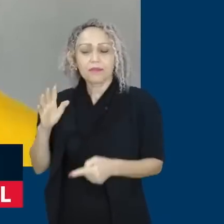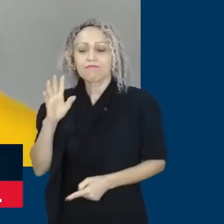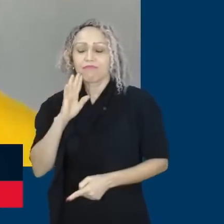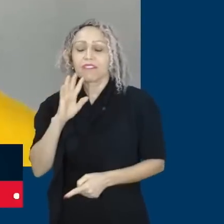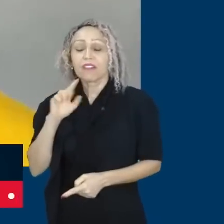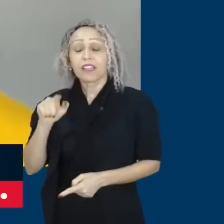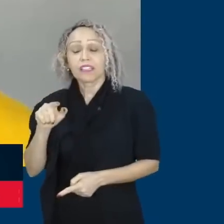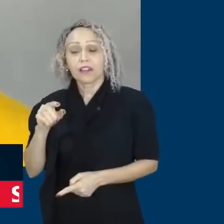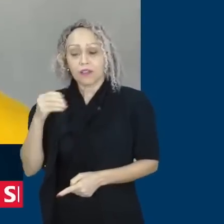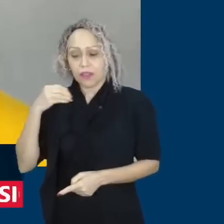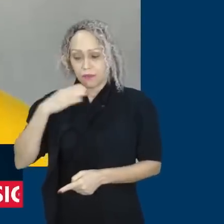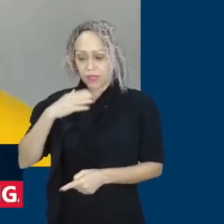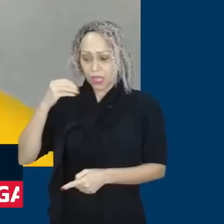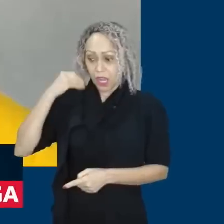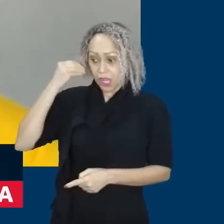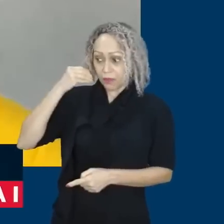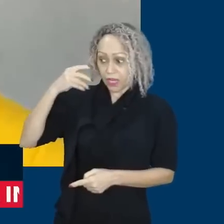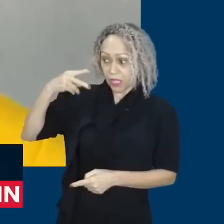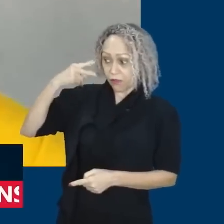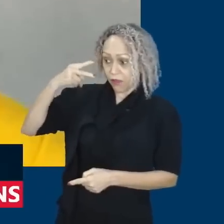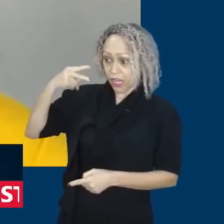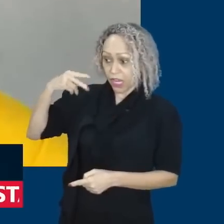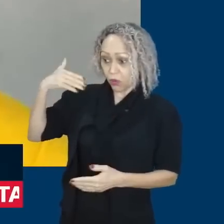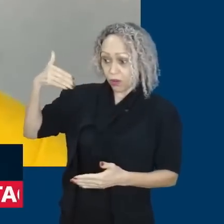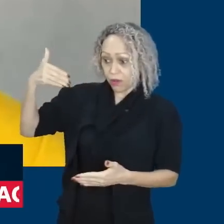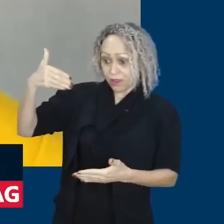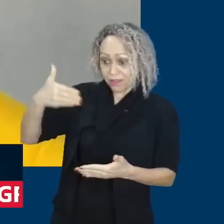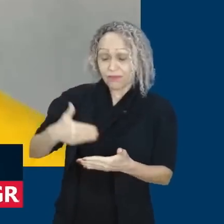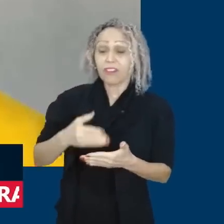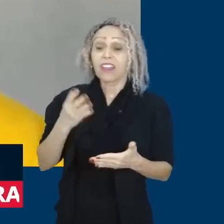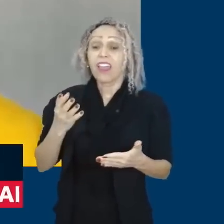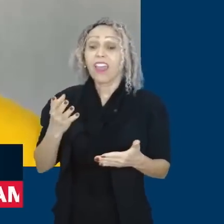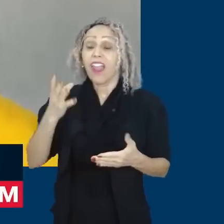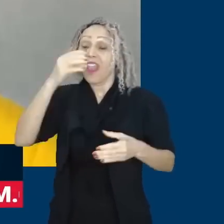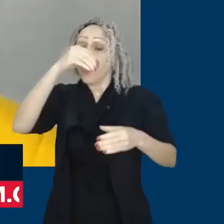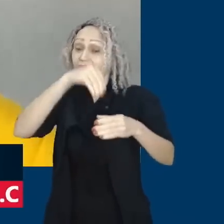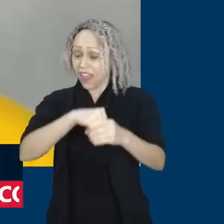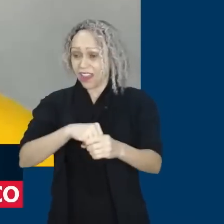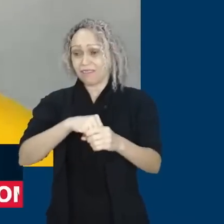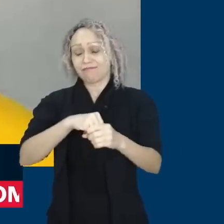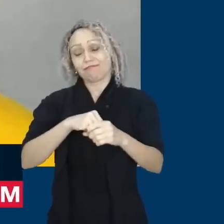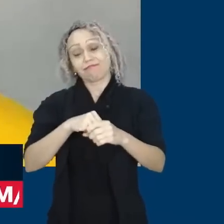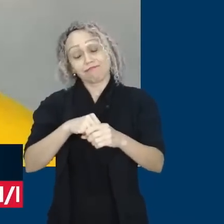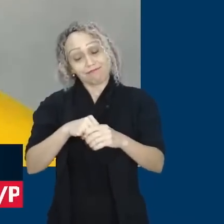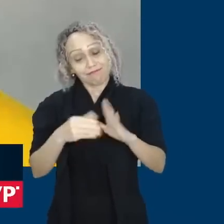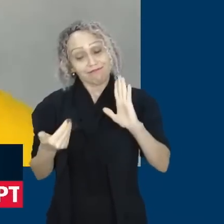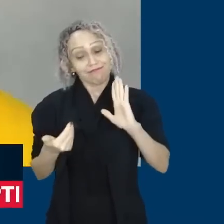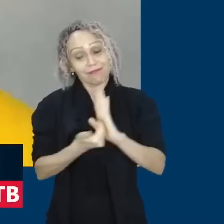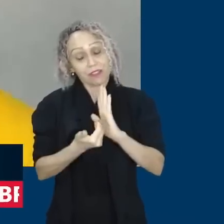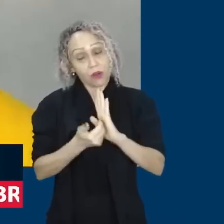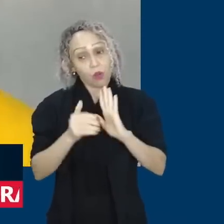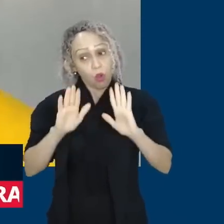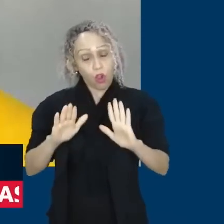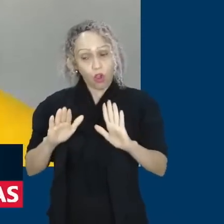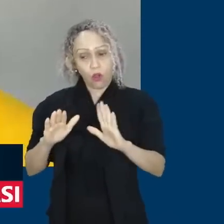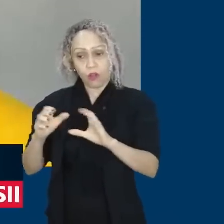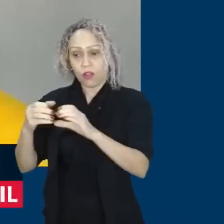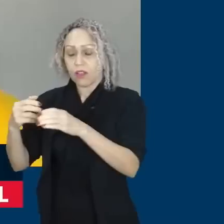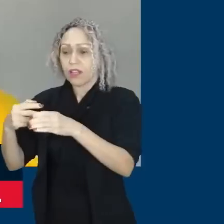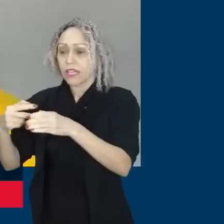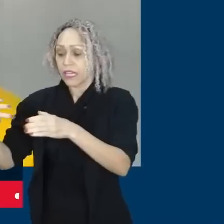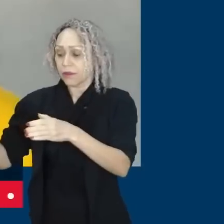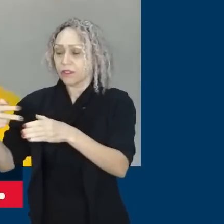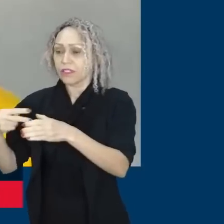experiência para a Câmara Federal. Claro que é muito diferente, né, Amanda? Falar de Câmara Municipal de São Paulo, em que pese